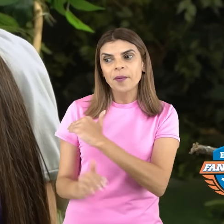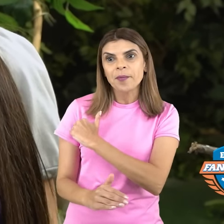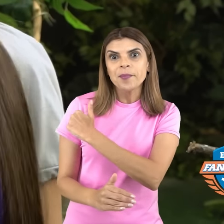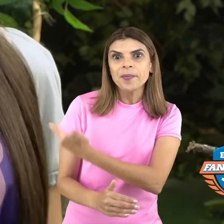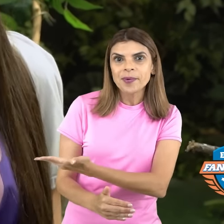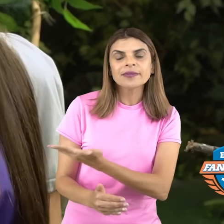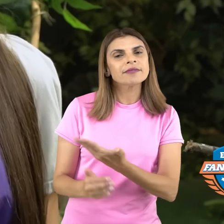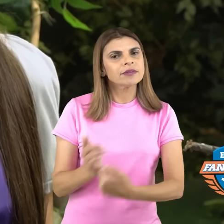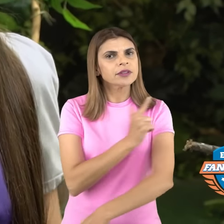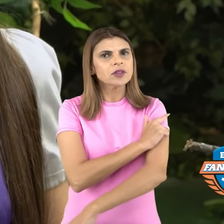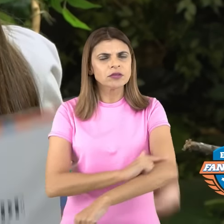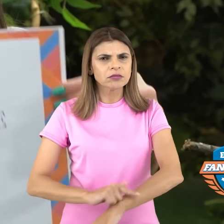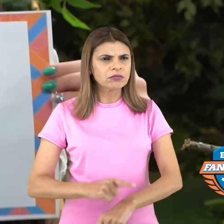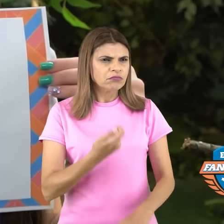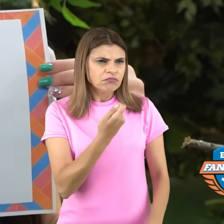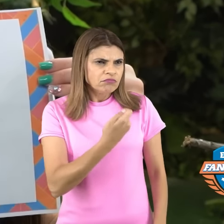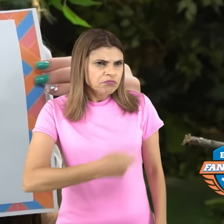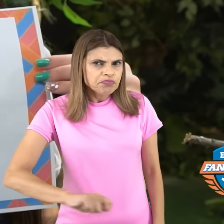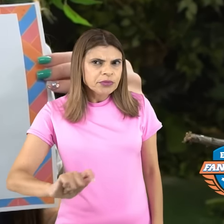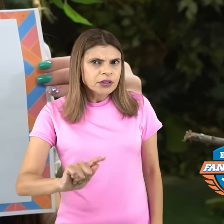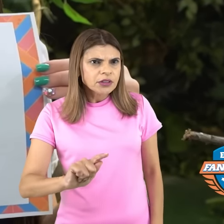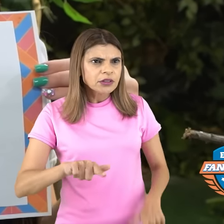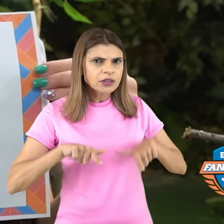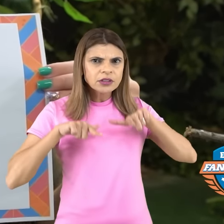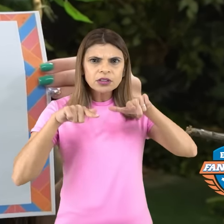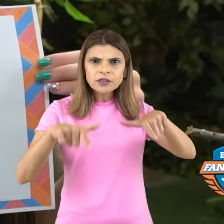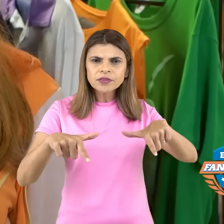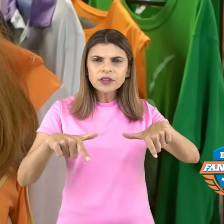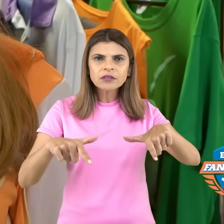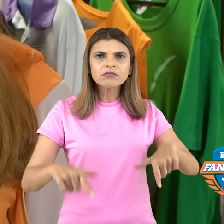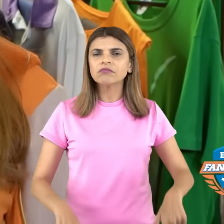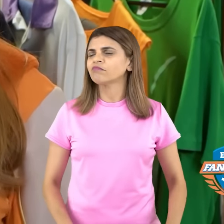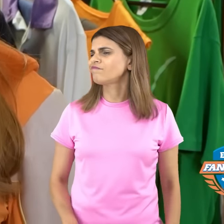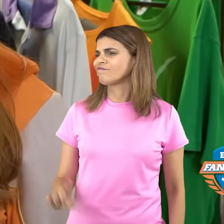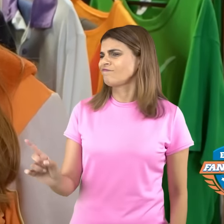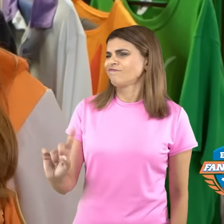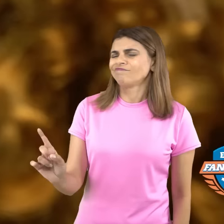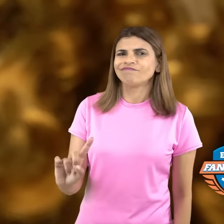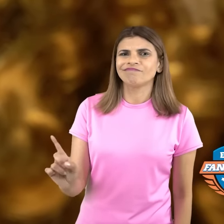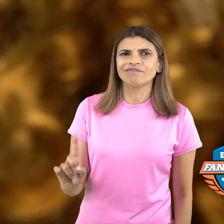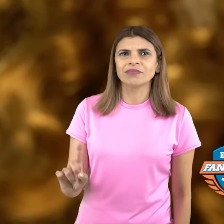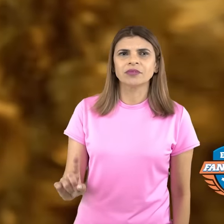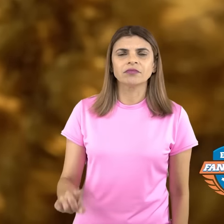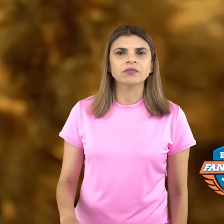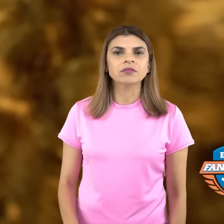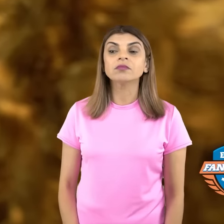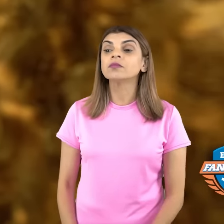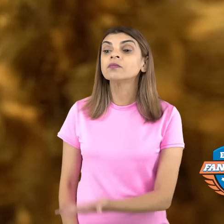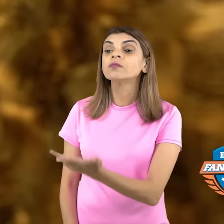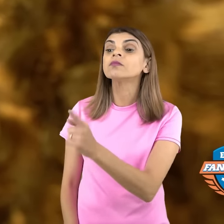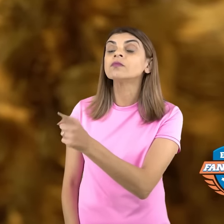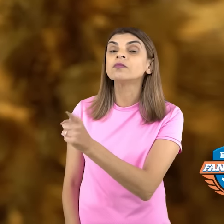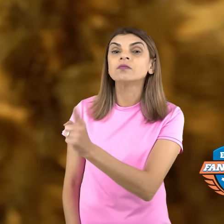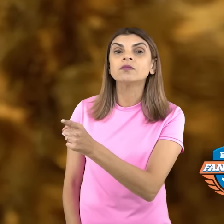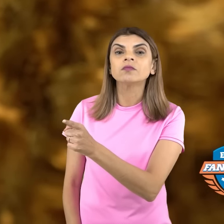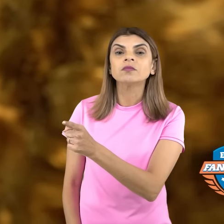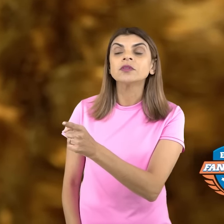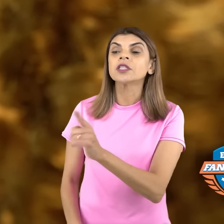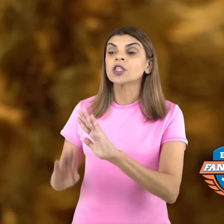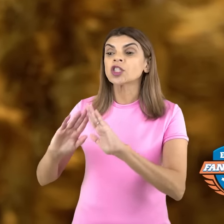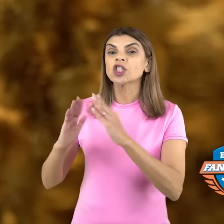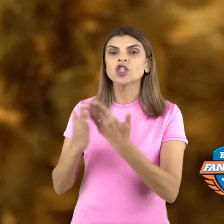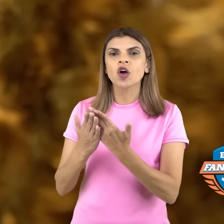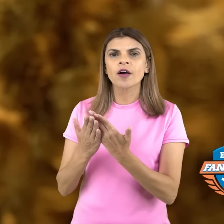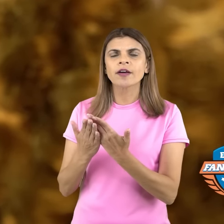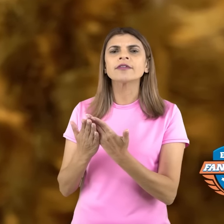Então, não preciso desse certificado? Claro que não. Ei, você aí. Com essa escola